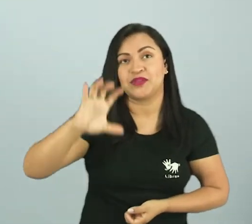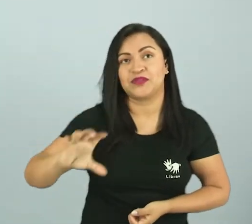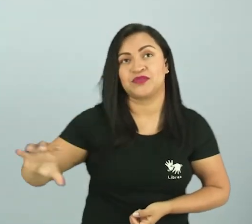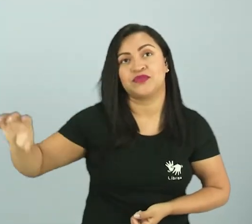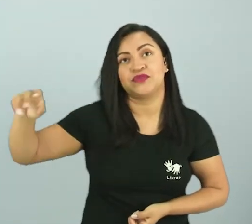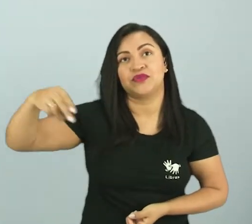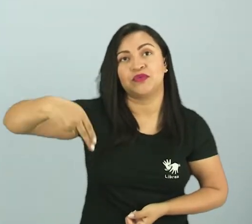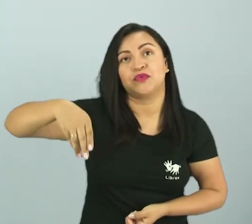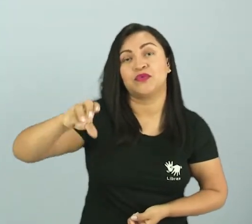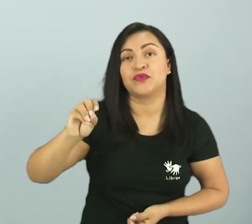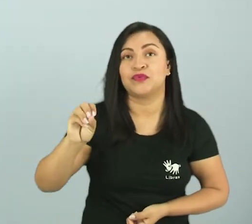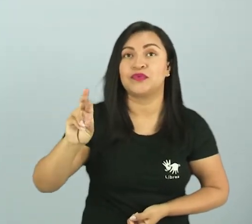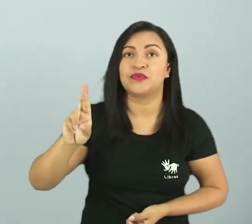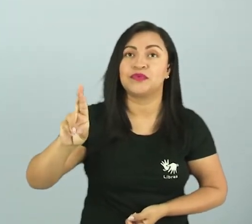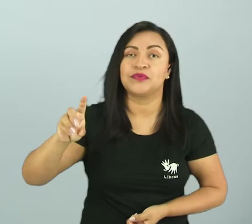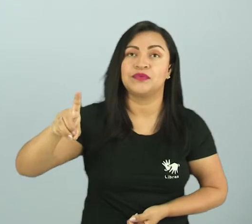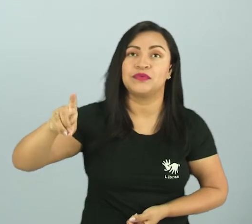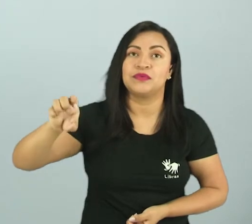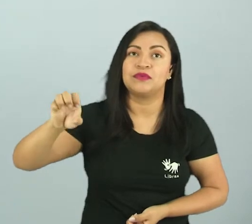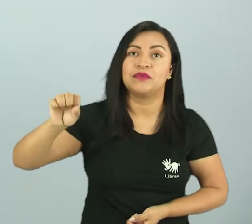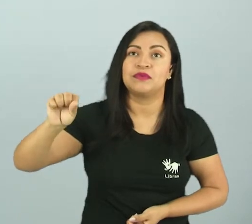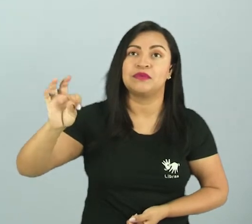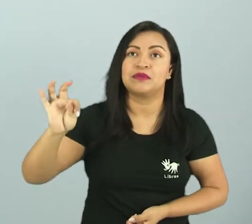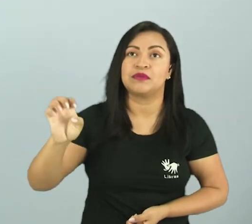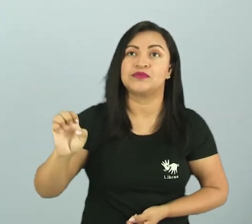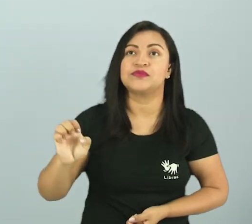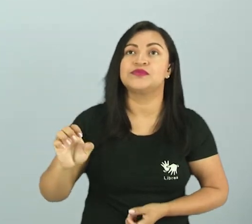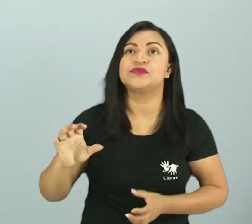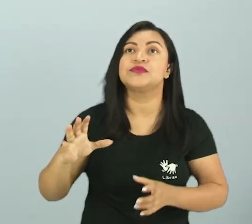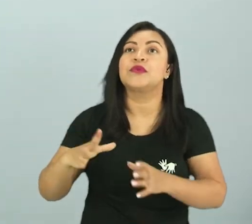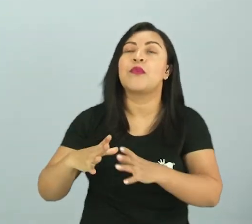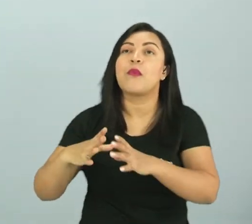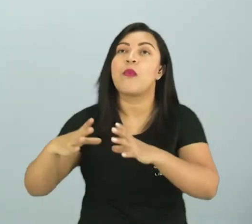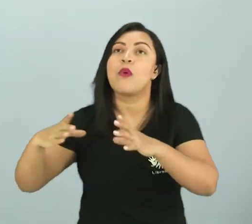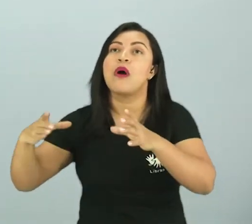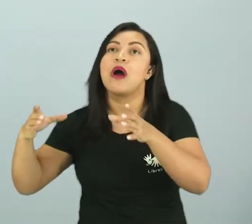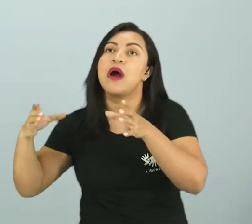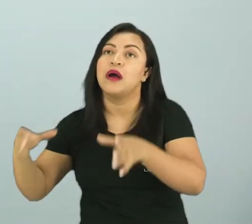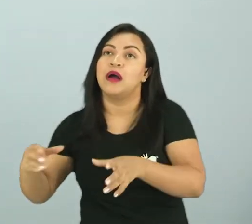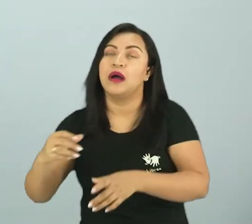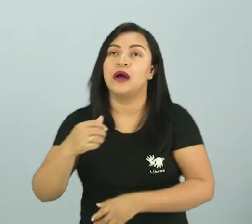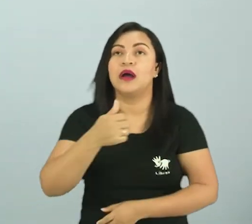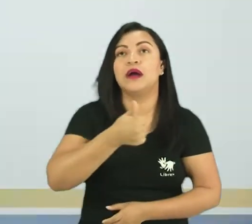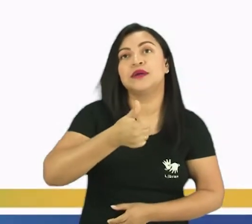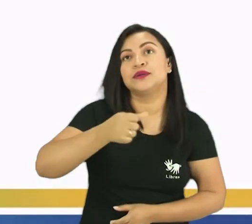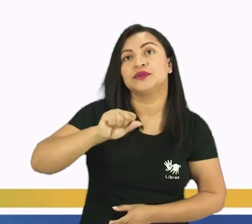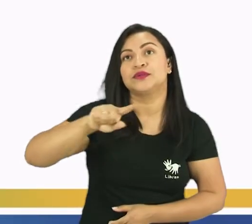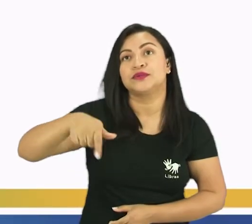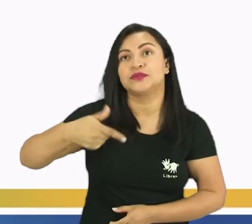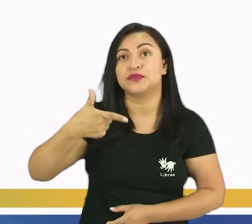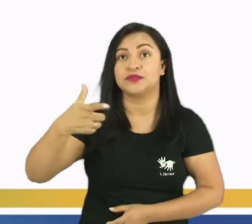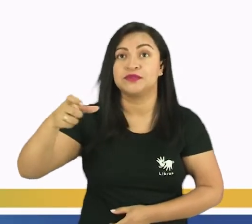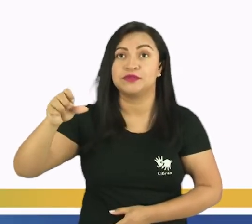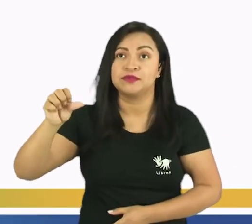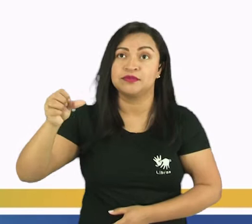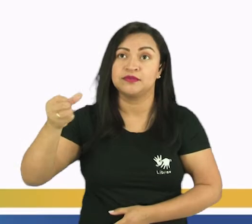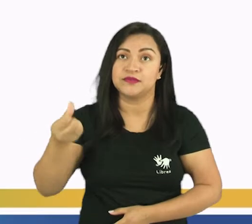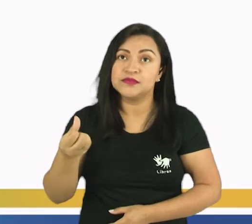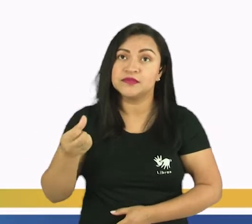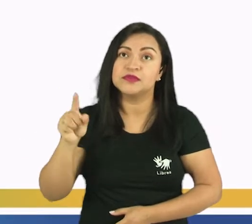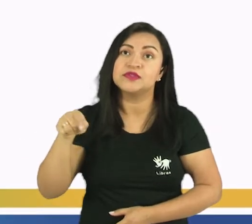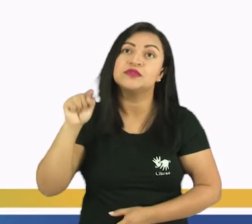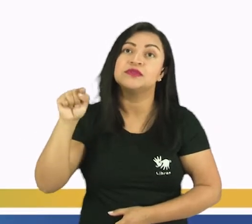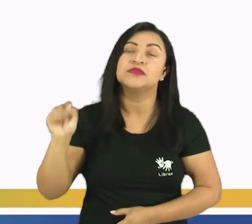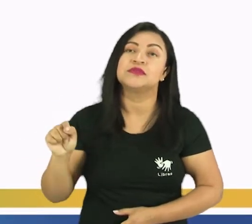agora. Com uma área que corresponde a 18,26% do território brasileiro, é formado pelos estados de